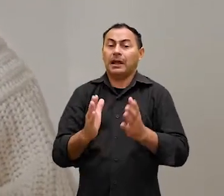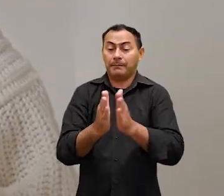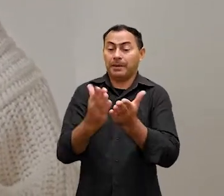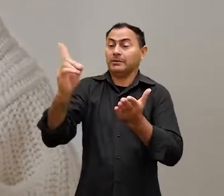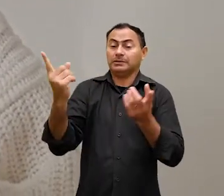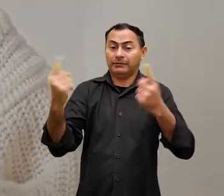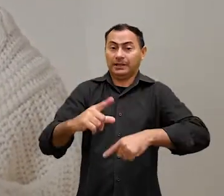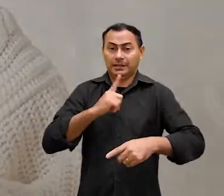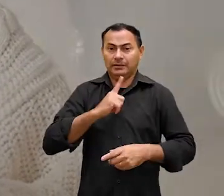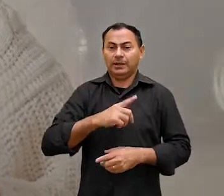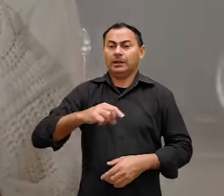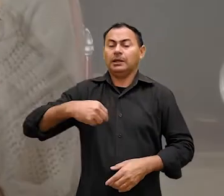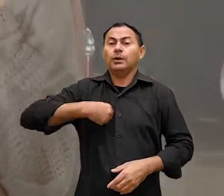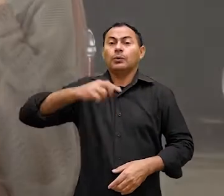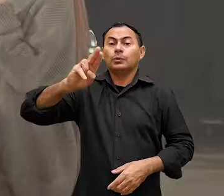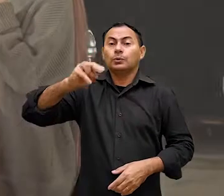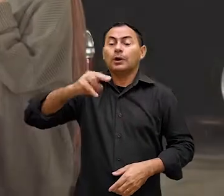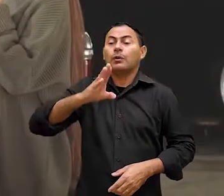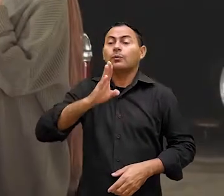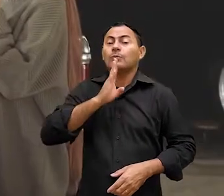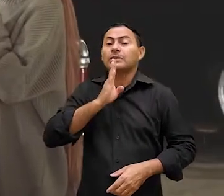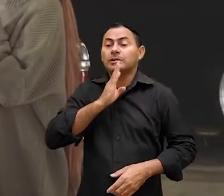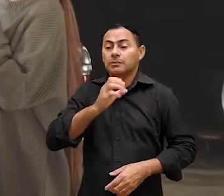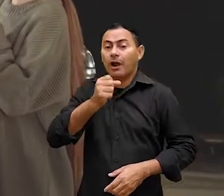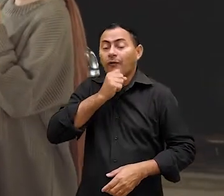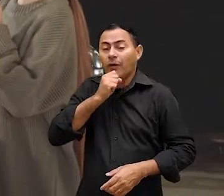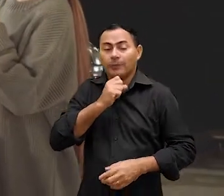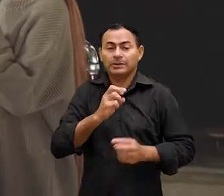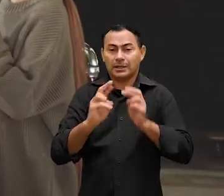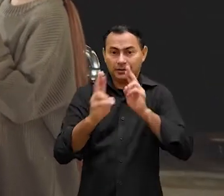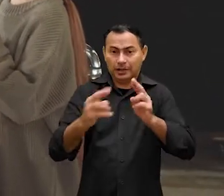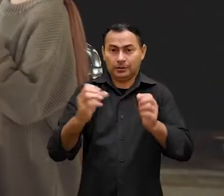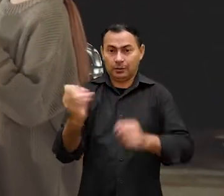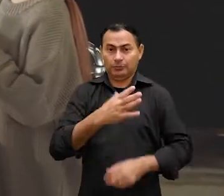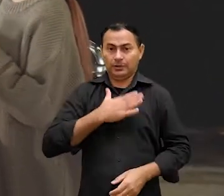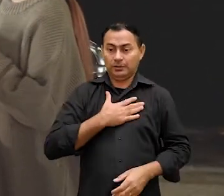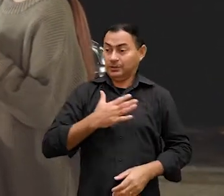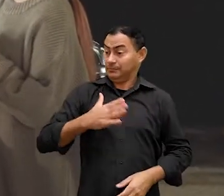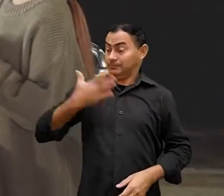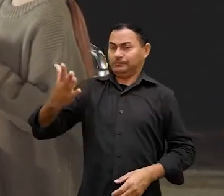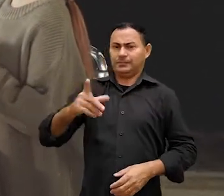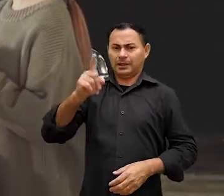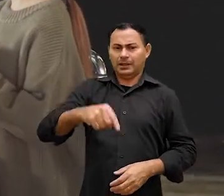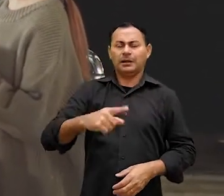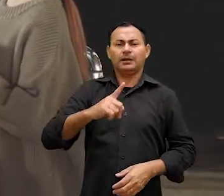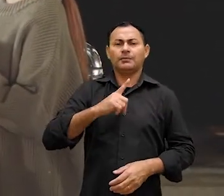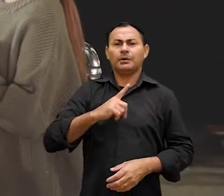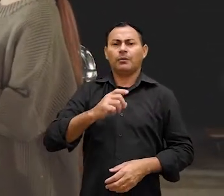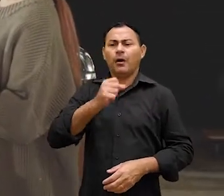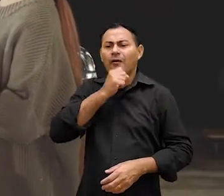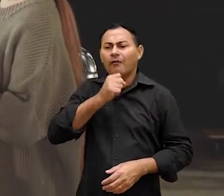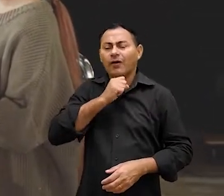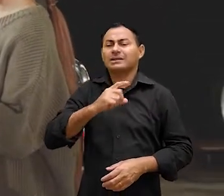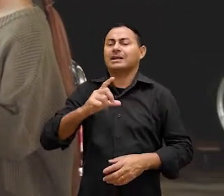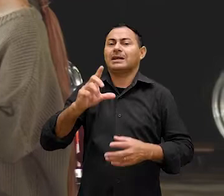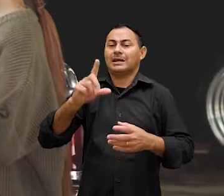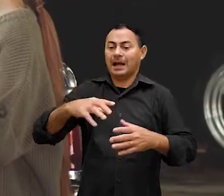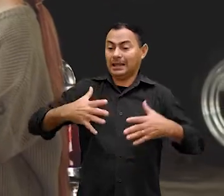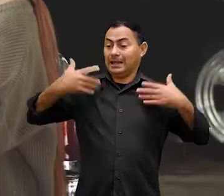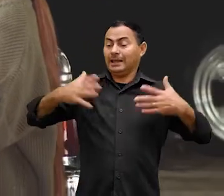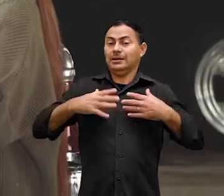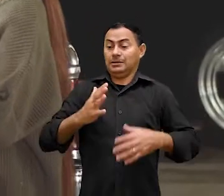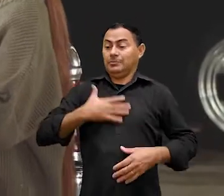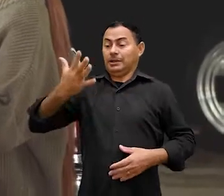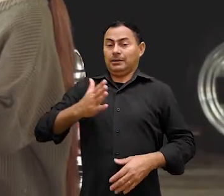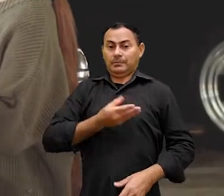ter. Nunca conheci meus avós, por isso essa relação é nova para mim e me pegou de surpresa. Ser avô tem sido uma das grandes alegrias e